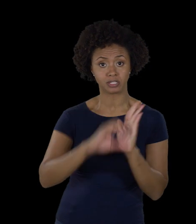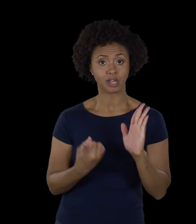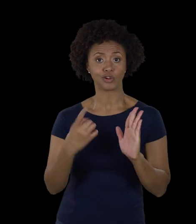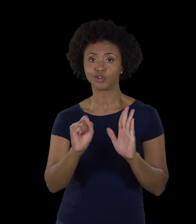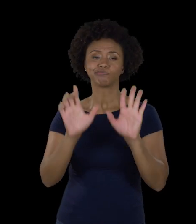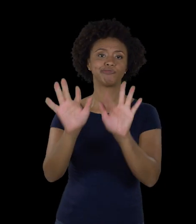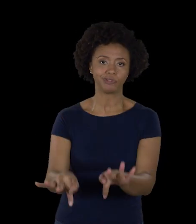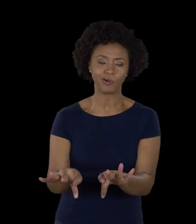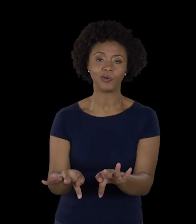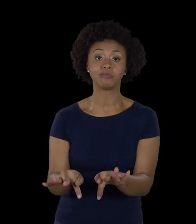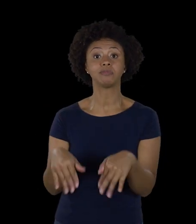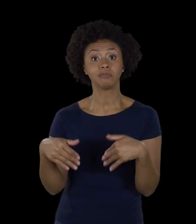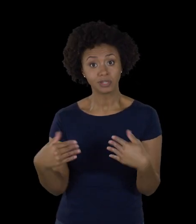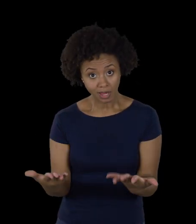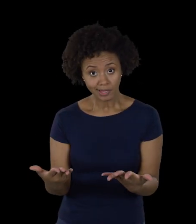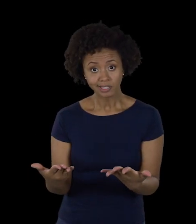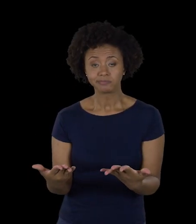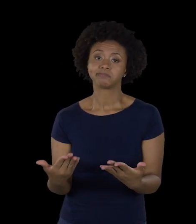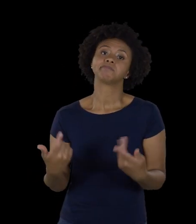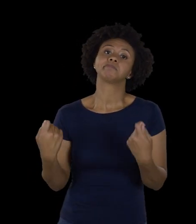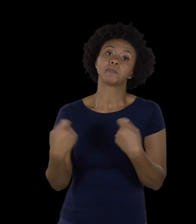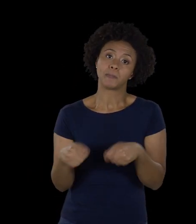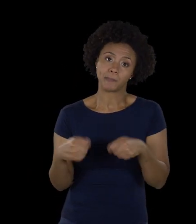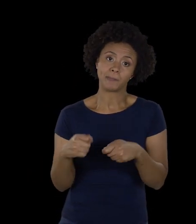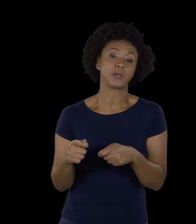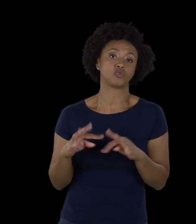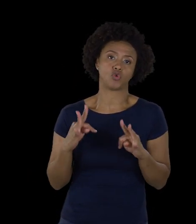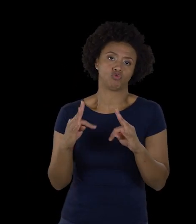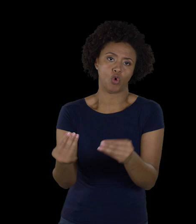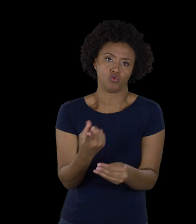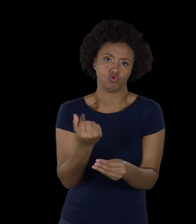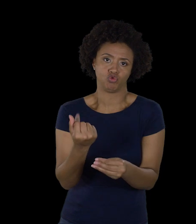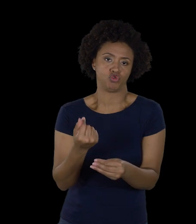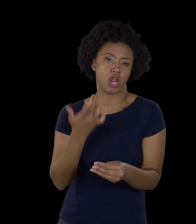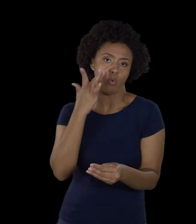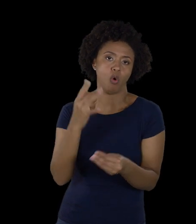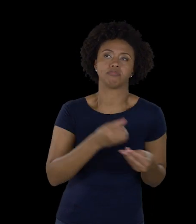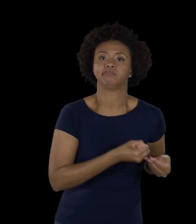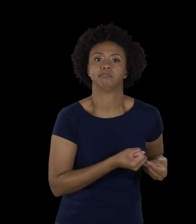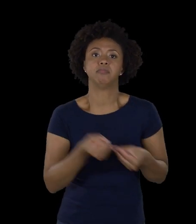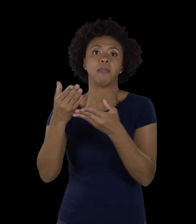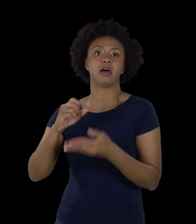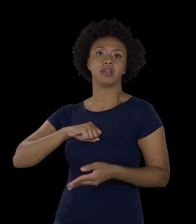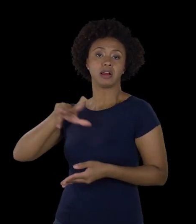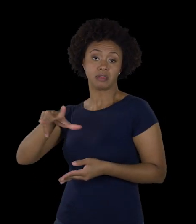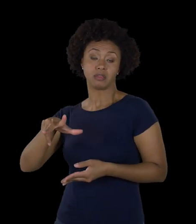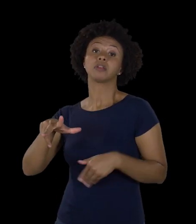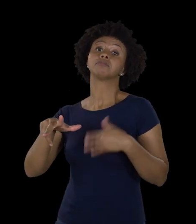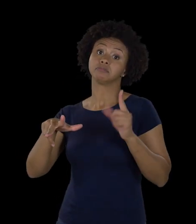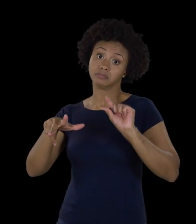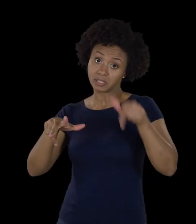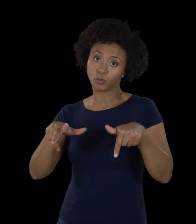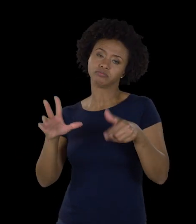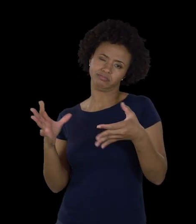todo o lucro com essa exploração acabou indo para a metrópole portuguesa. E de lá, a maior parte foi para a Inglaterra,